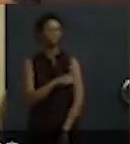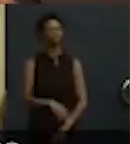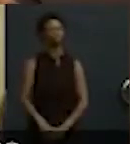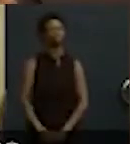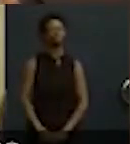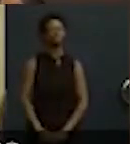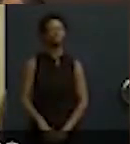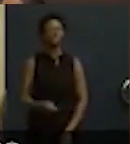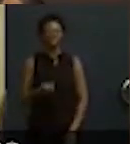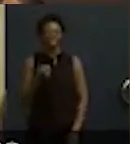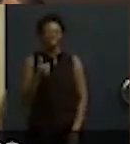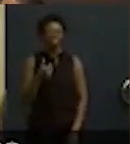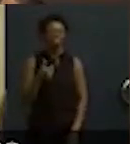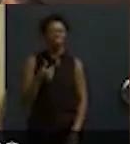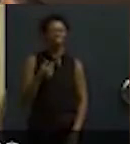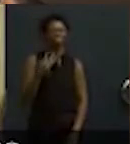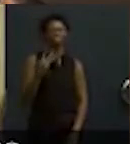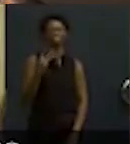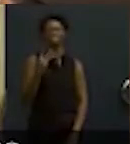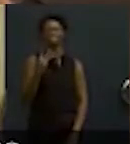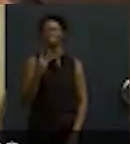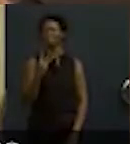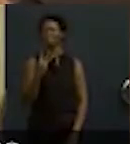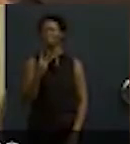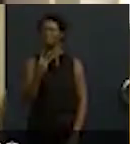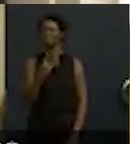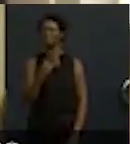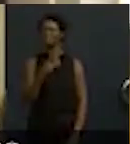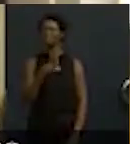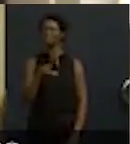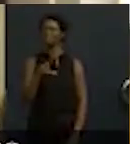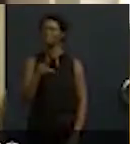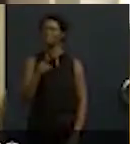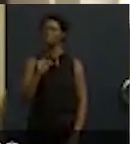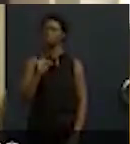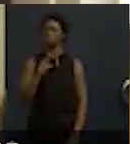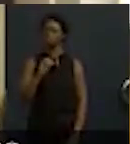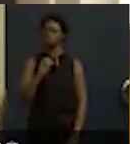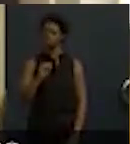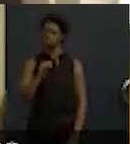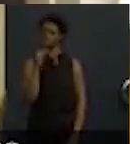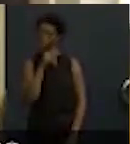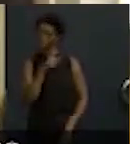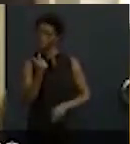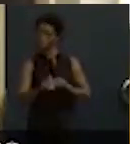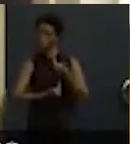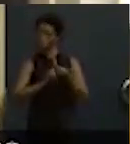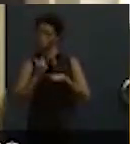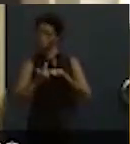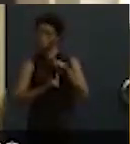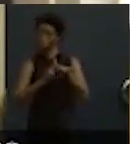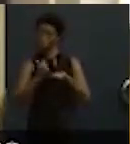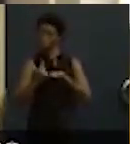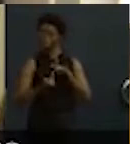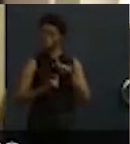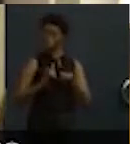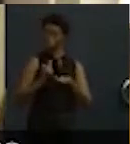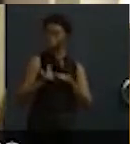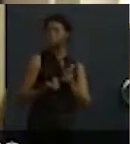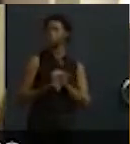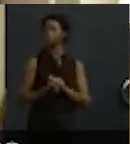há quase 3 lustros. No âmbito funcional, atuou em mais